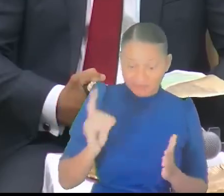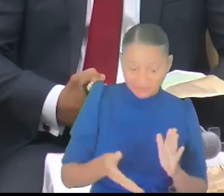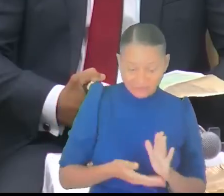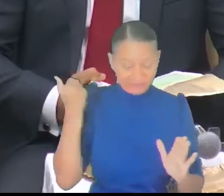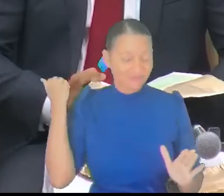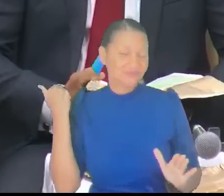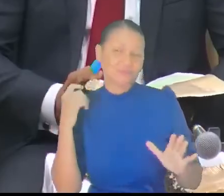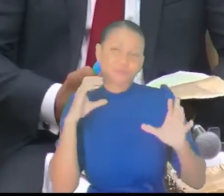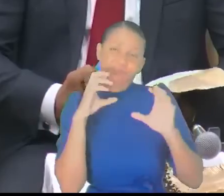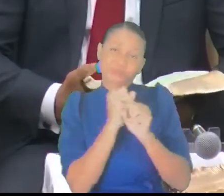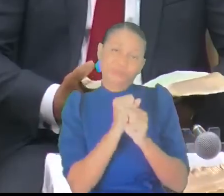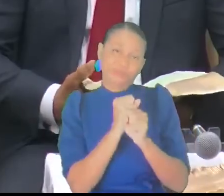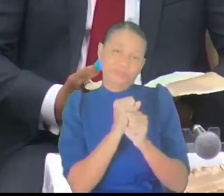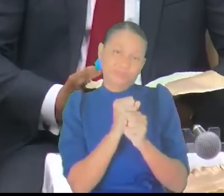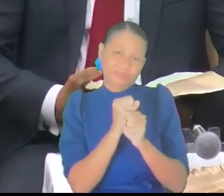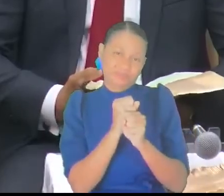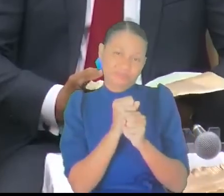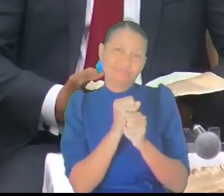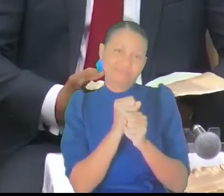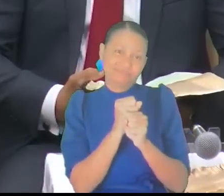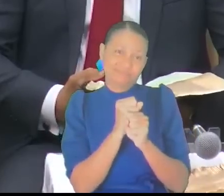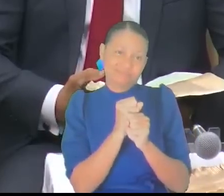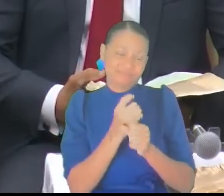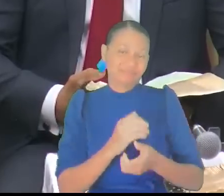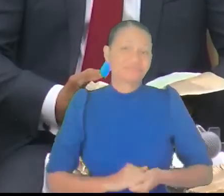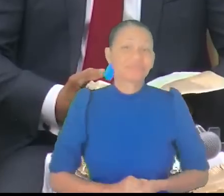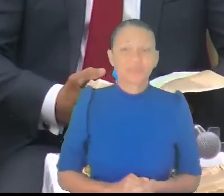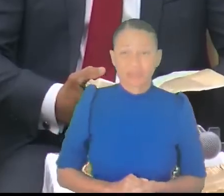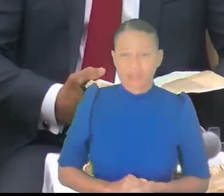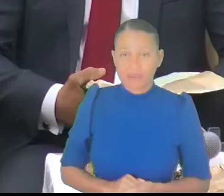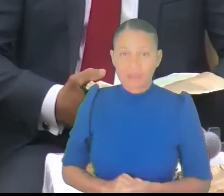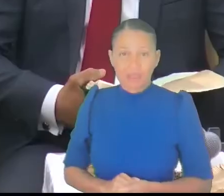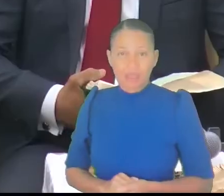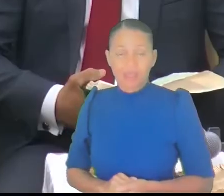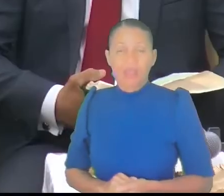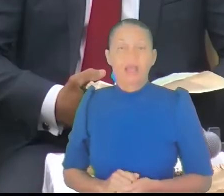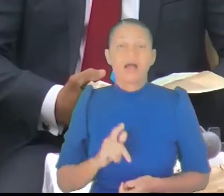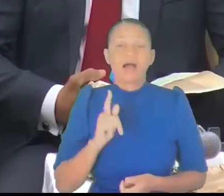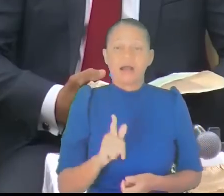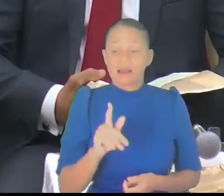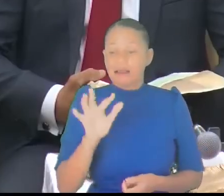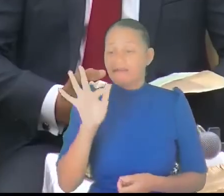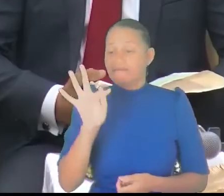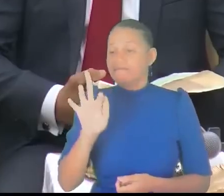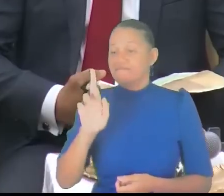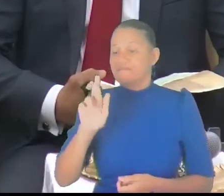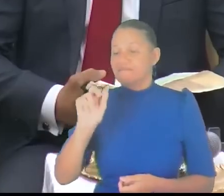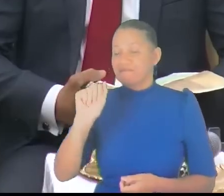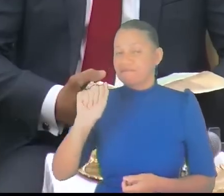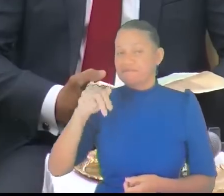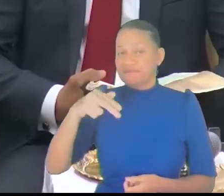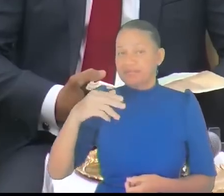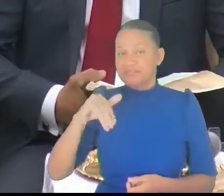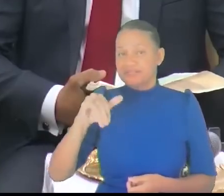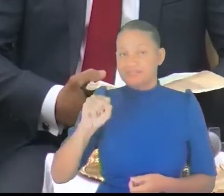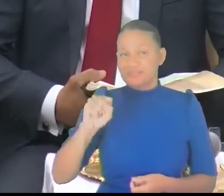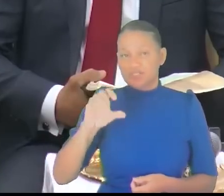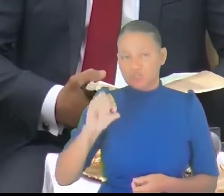no escuro. Francisco de Assis, ele não era evangélico, porque ele viveu no século